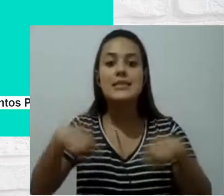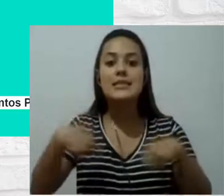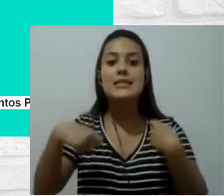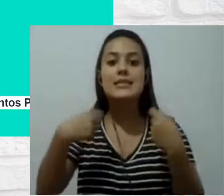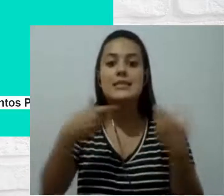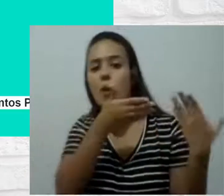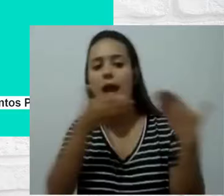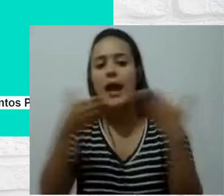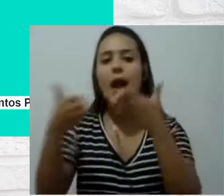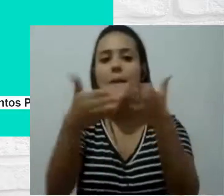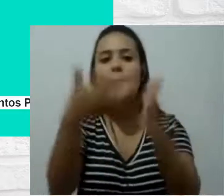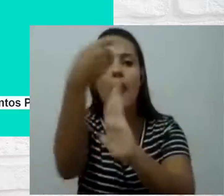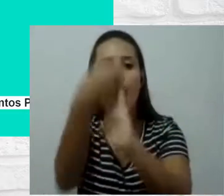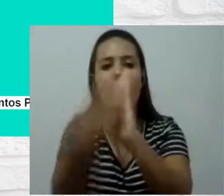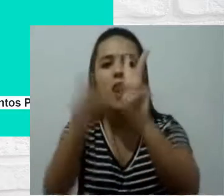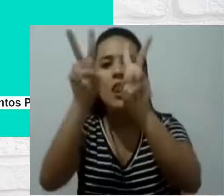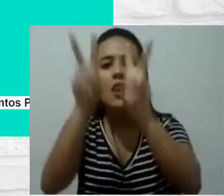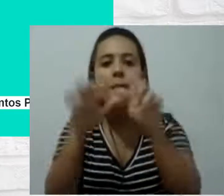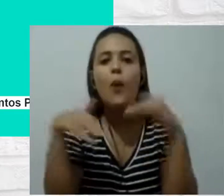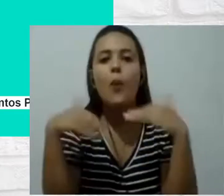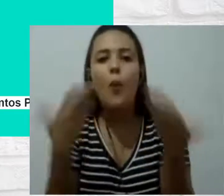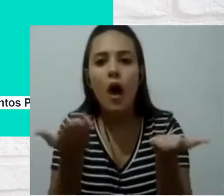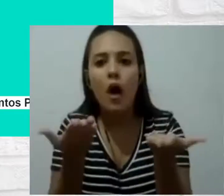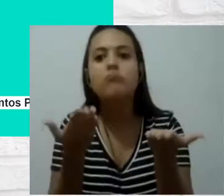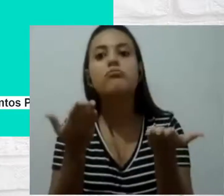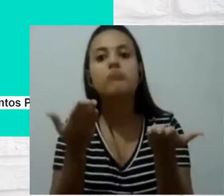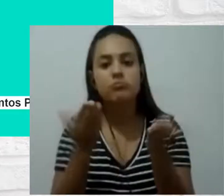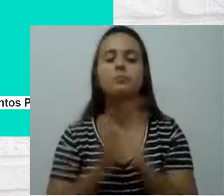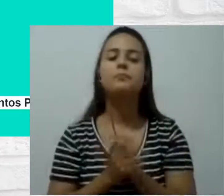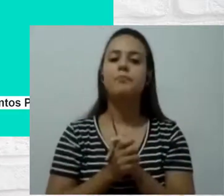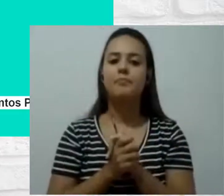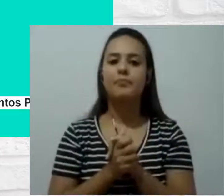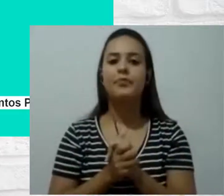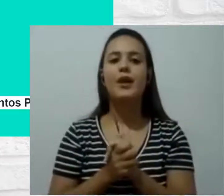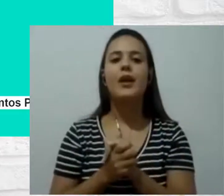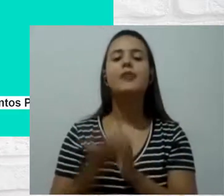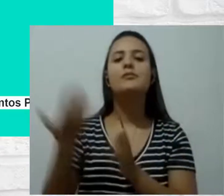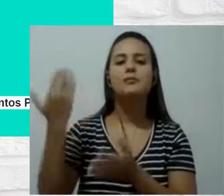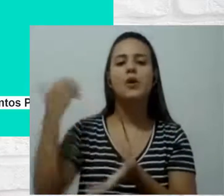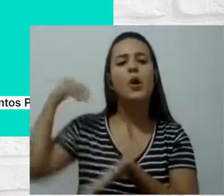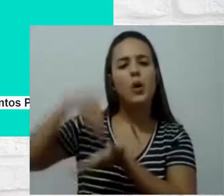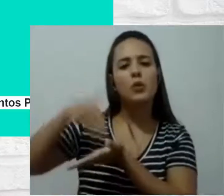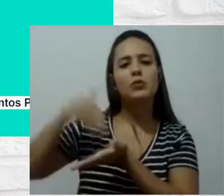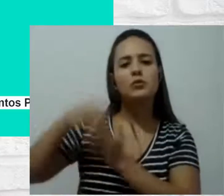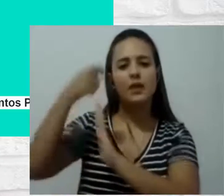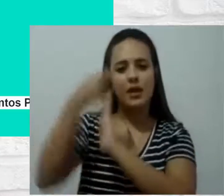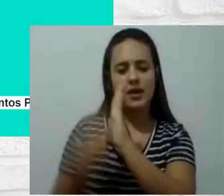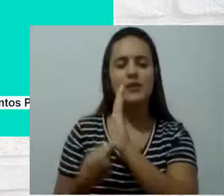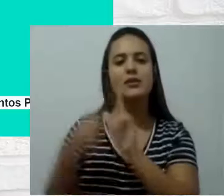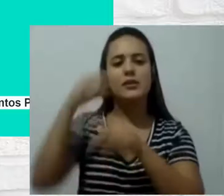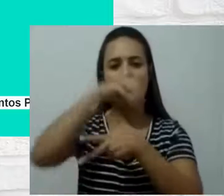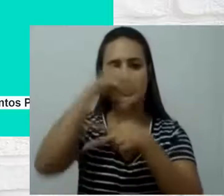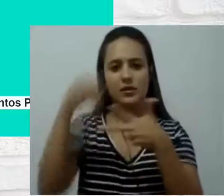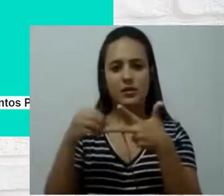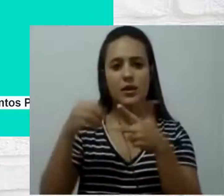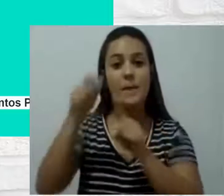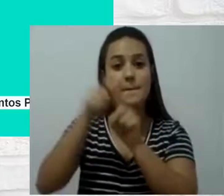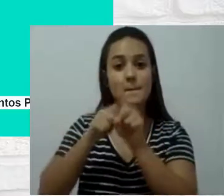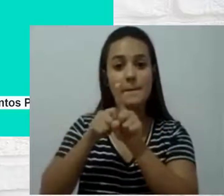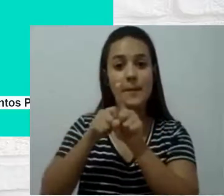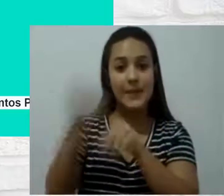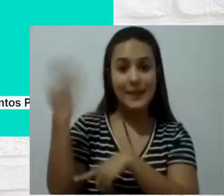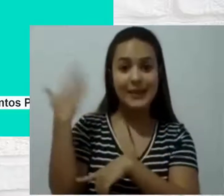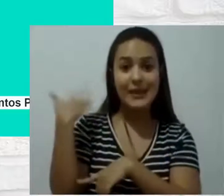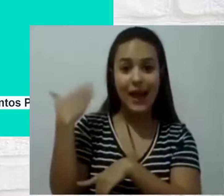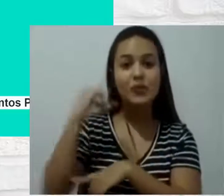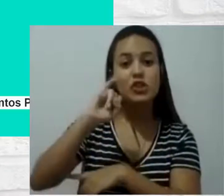o que eu acabei de comentar, onde vocês precisam chegar nesse tema, certo? Por exemplo, nessa última